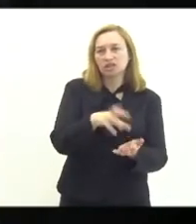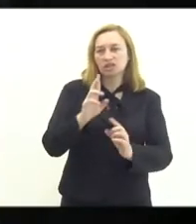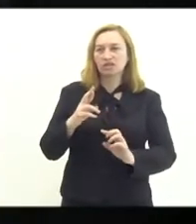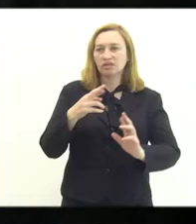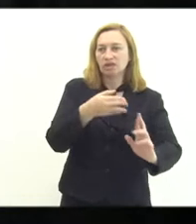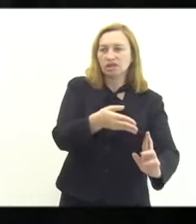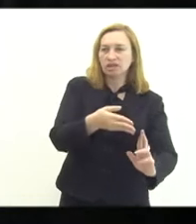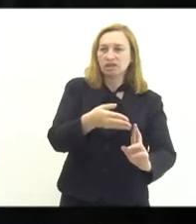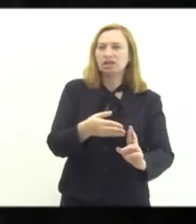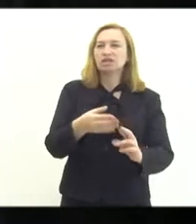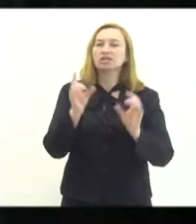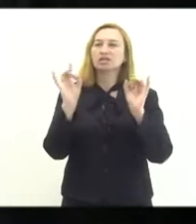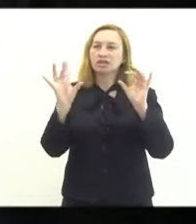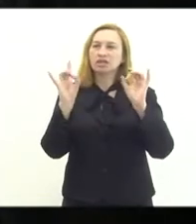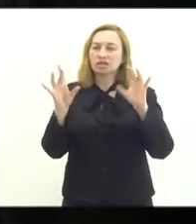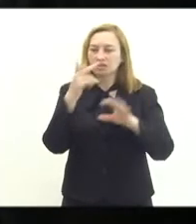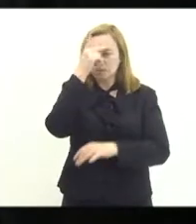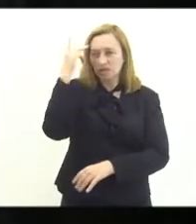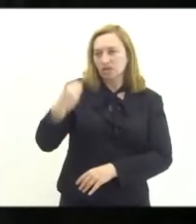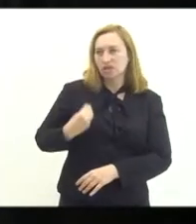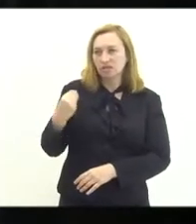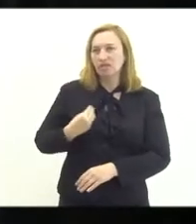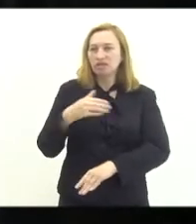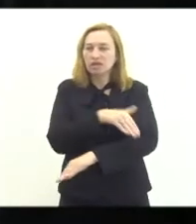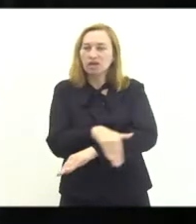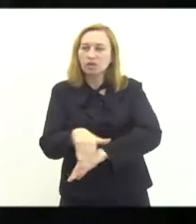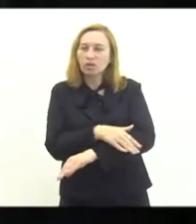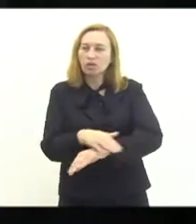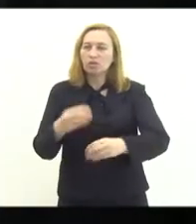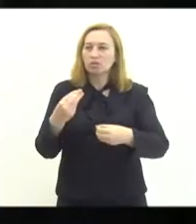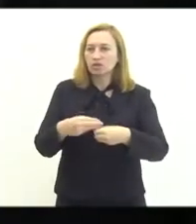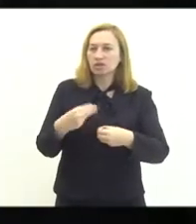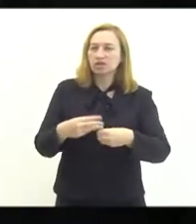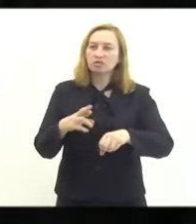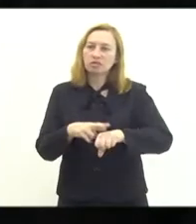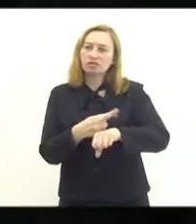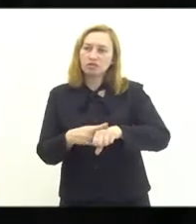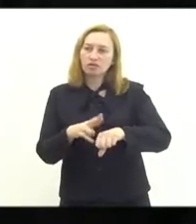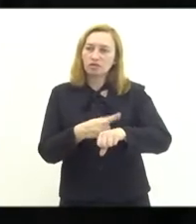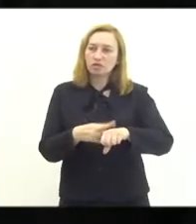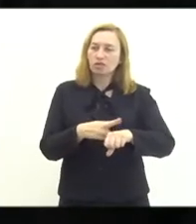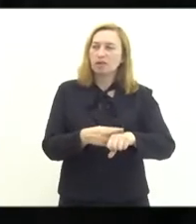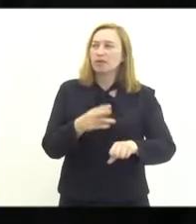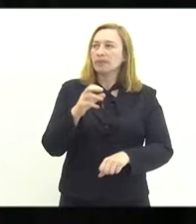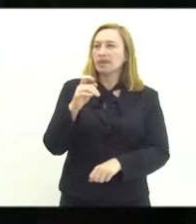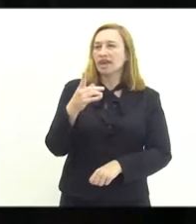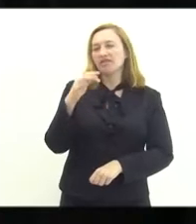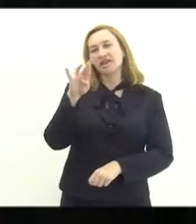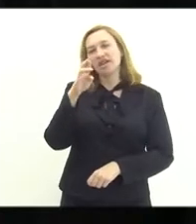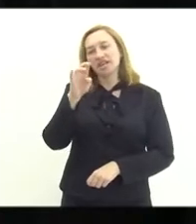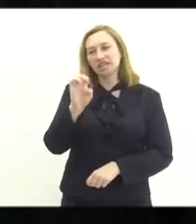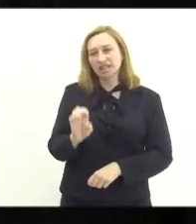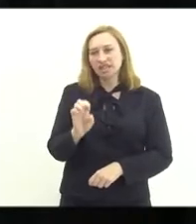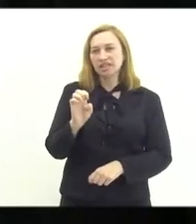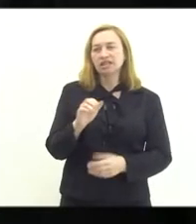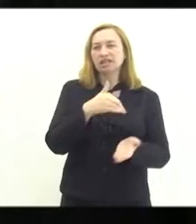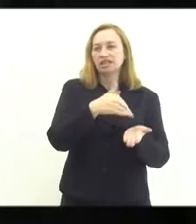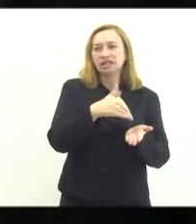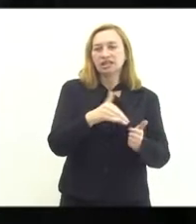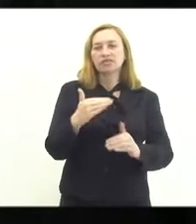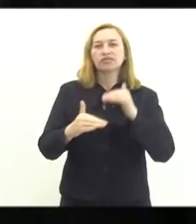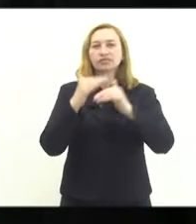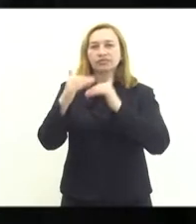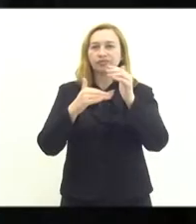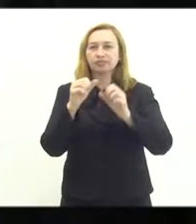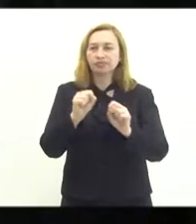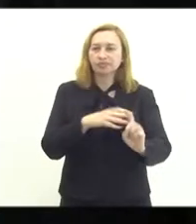para população em situação de rua do município de Belford Roxo a senhora Eveline de Lima secretária de Desenvolvimento